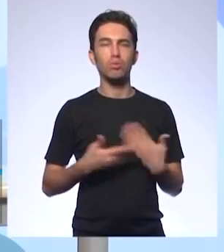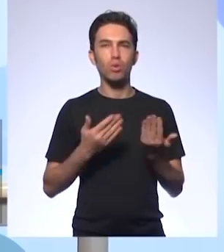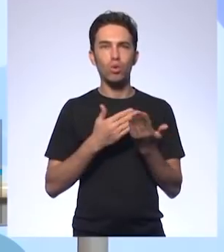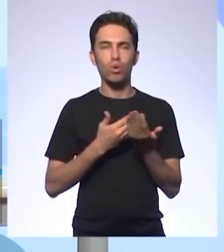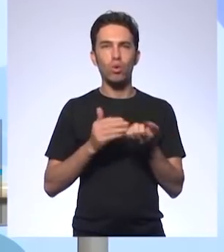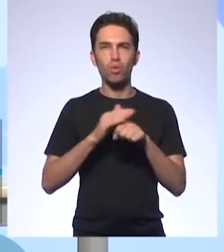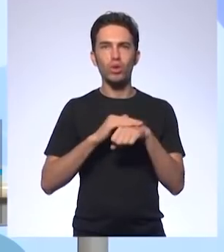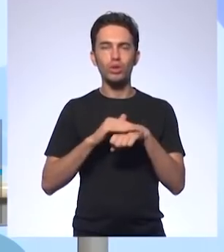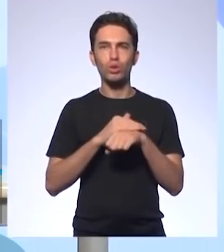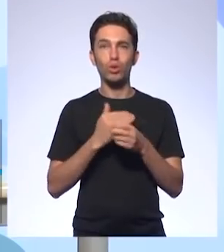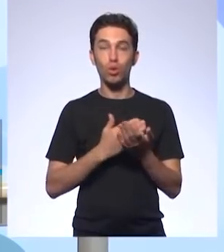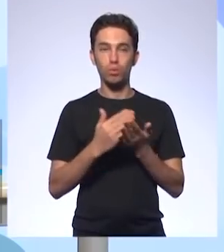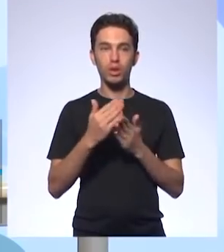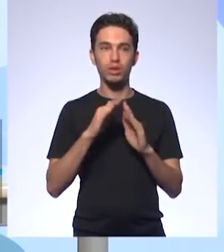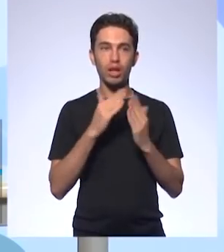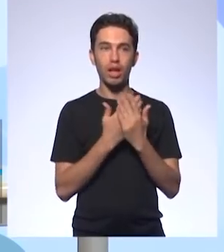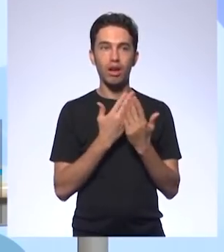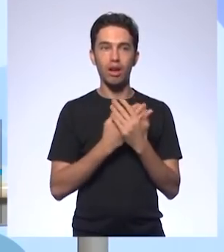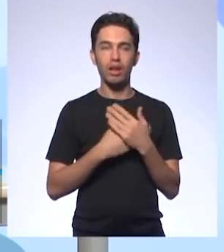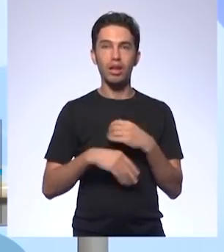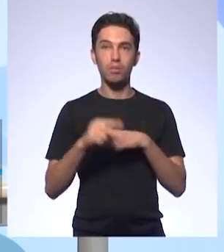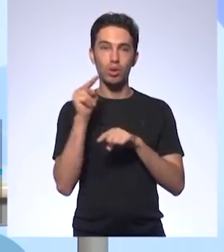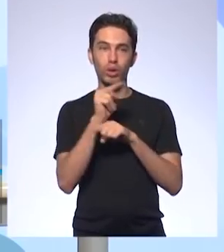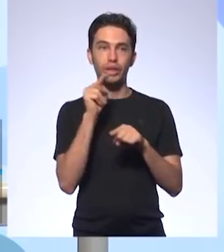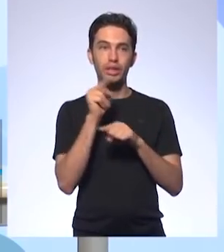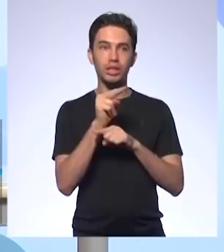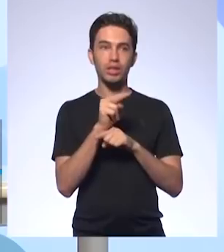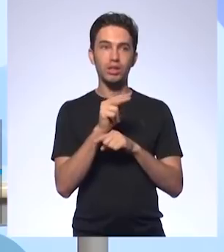né, da proteção,